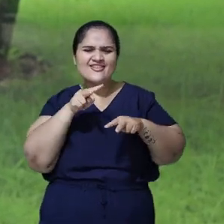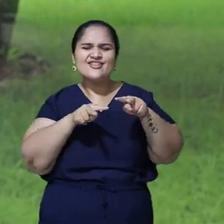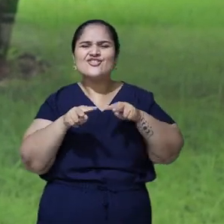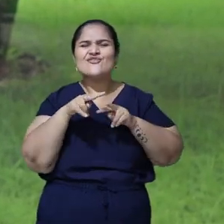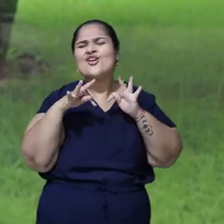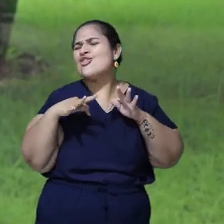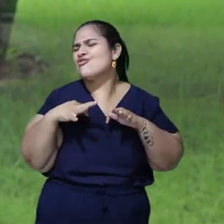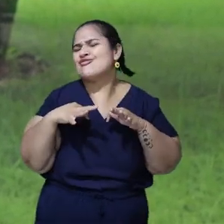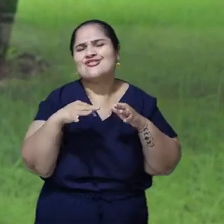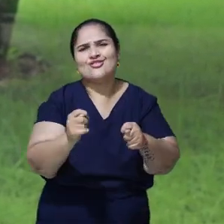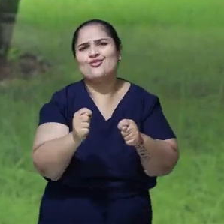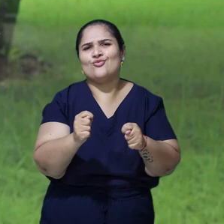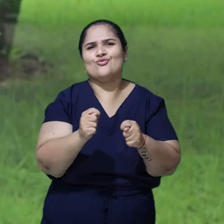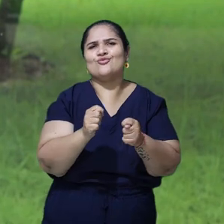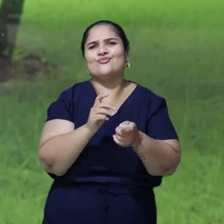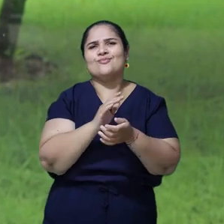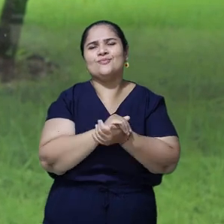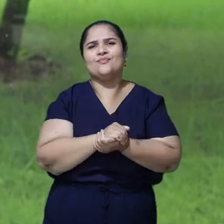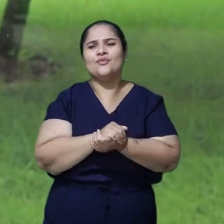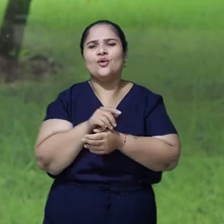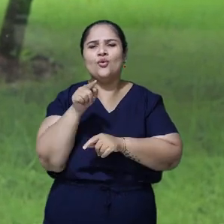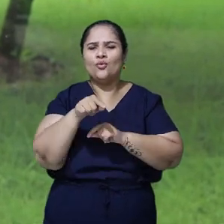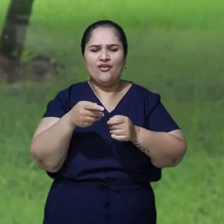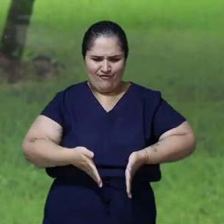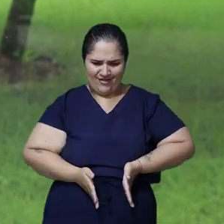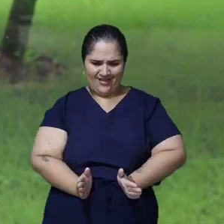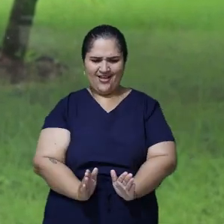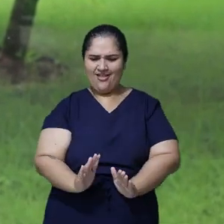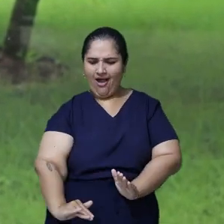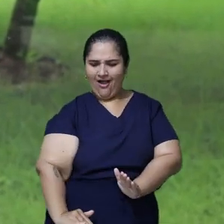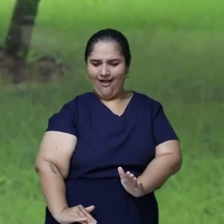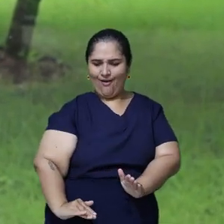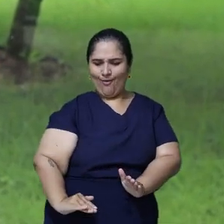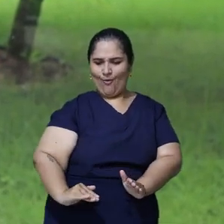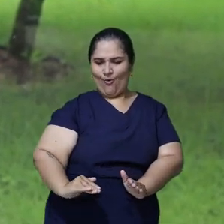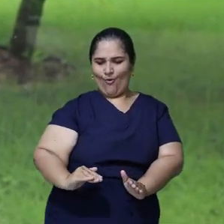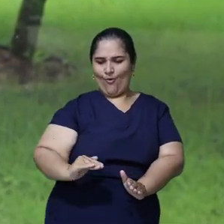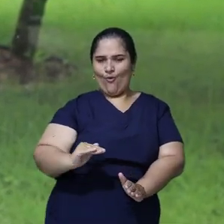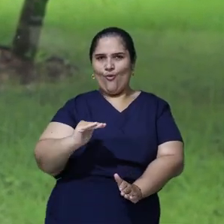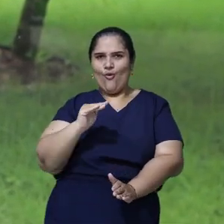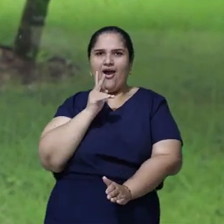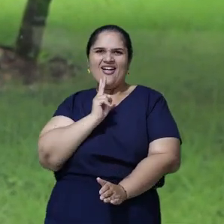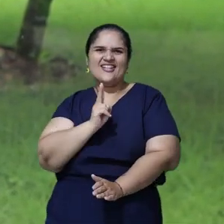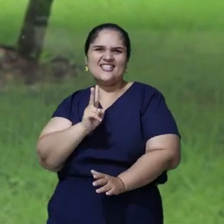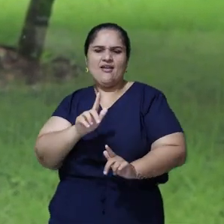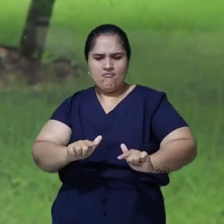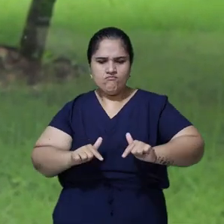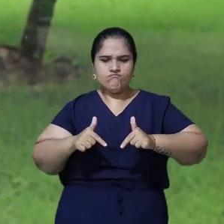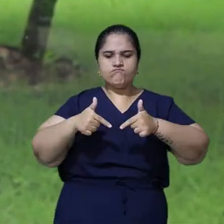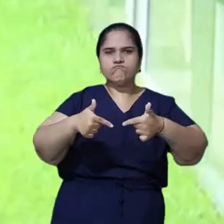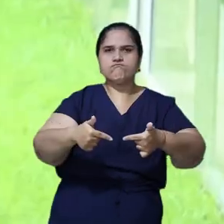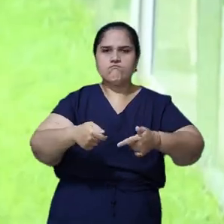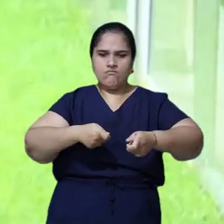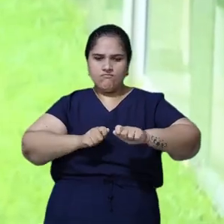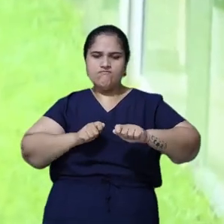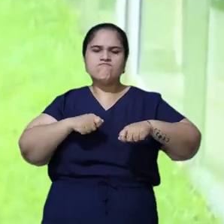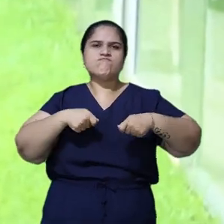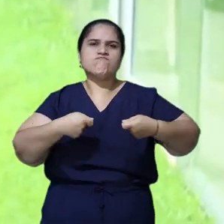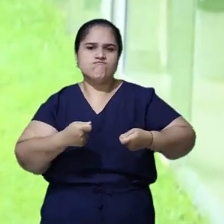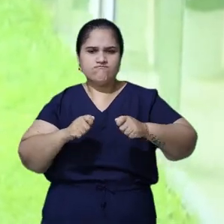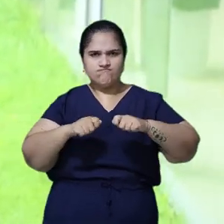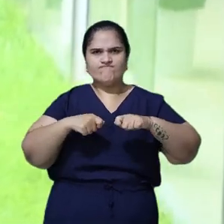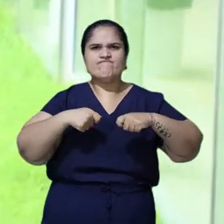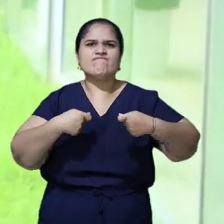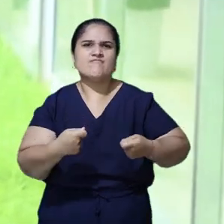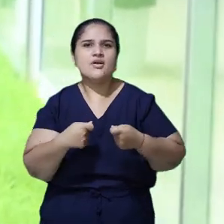desde que você nasceu, que você sempre foi batalhadora, foi guerreira. E eu só tenho